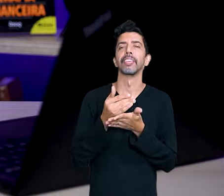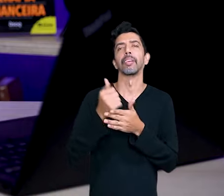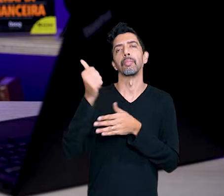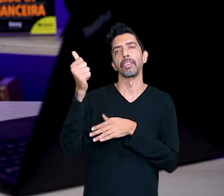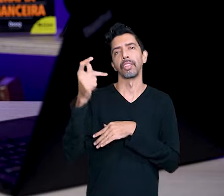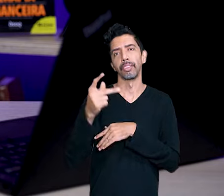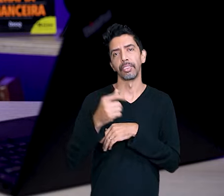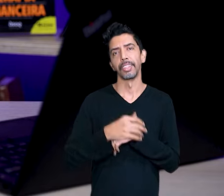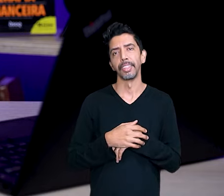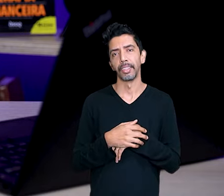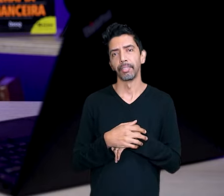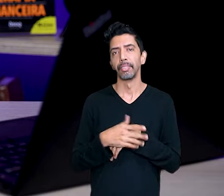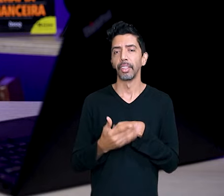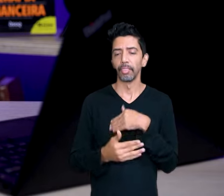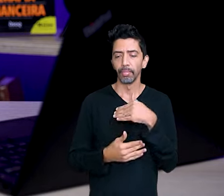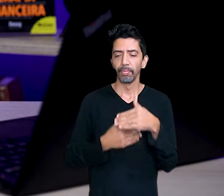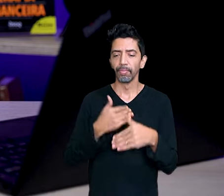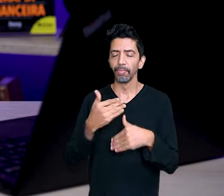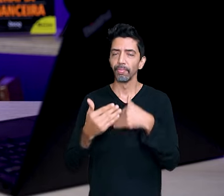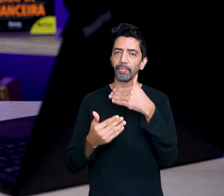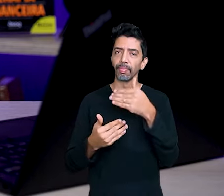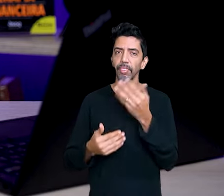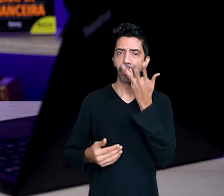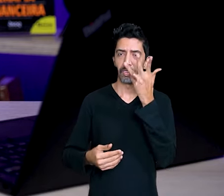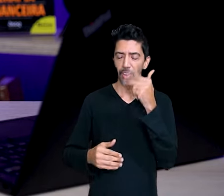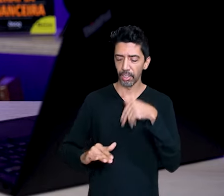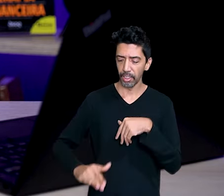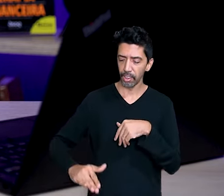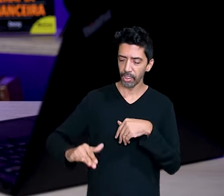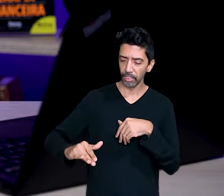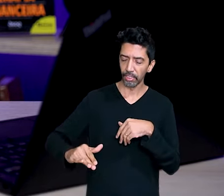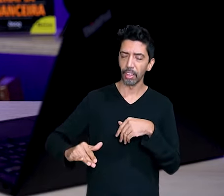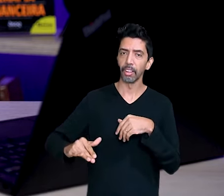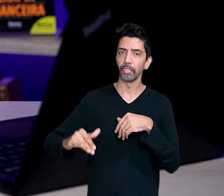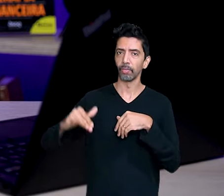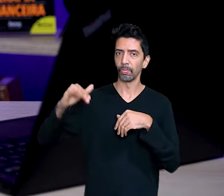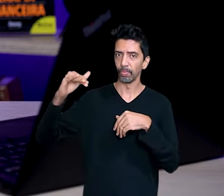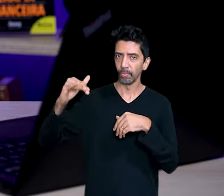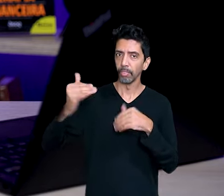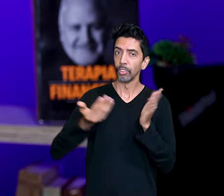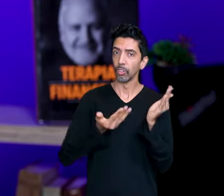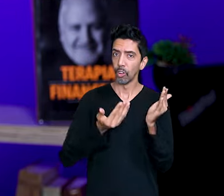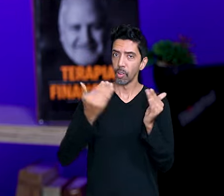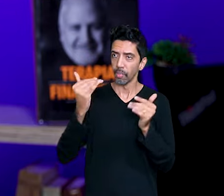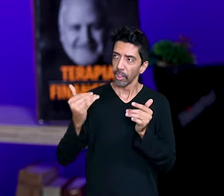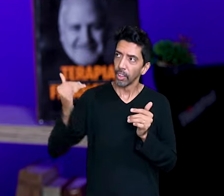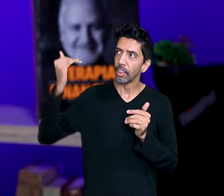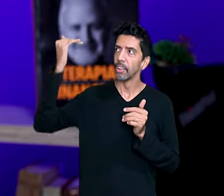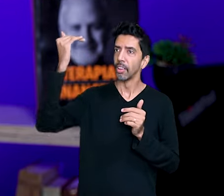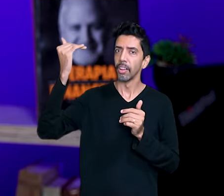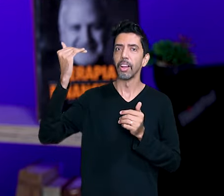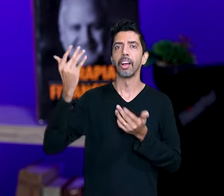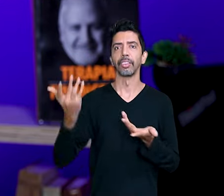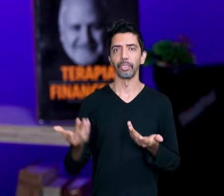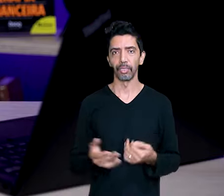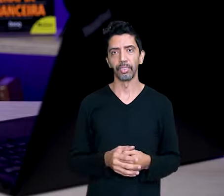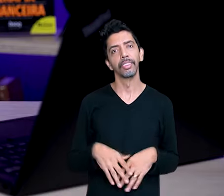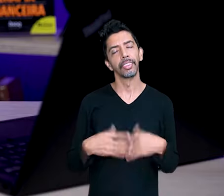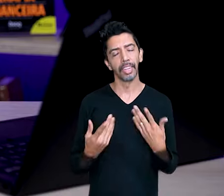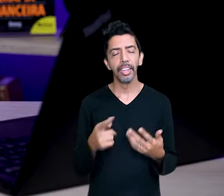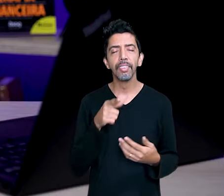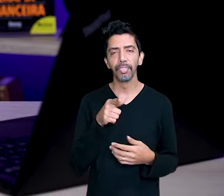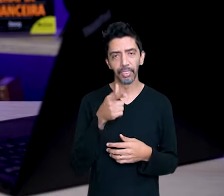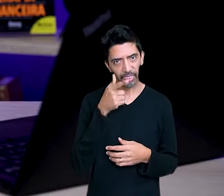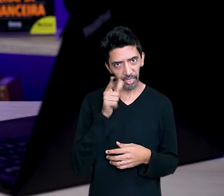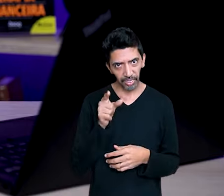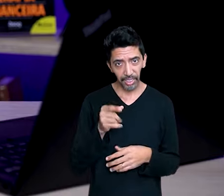construindo como criança, como jovem, como adulto, até chegar esse ápice onde você realmente encontra-se. Porque